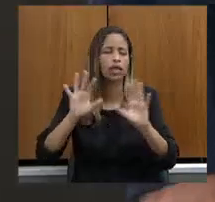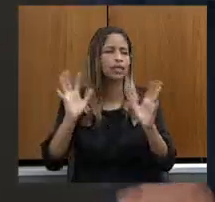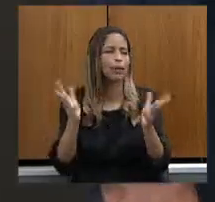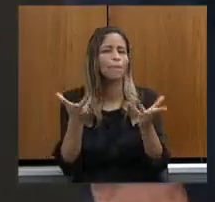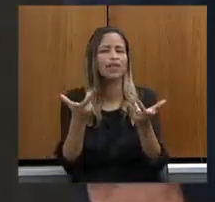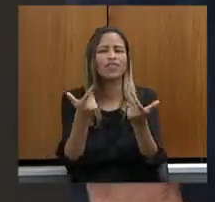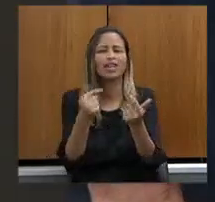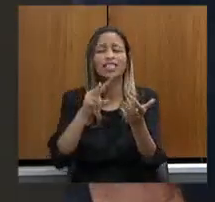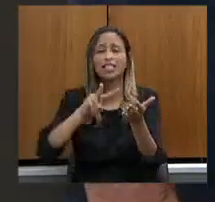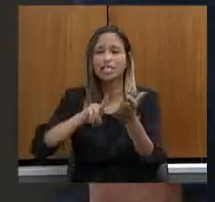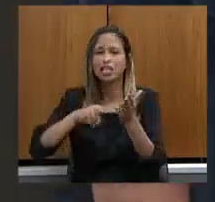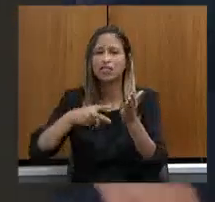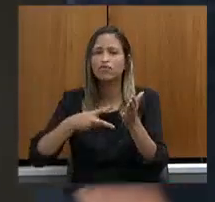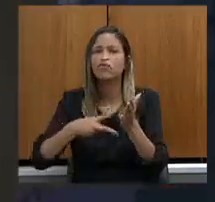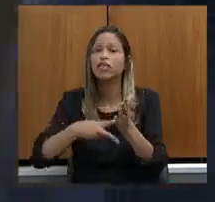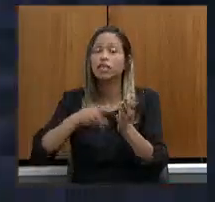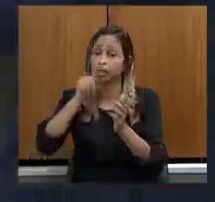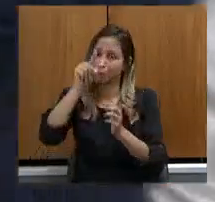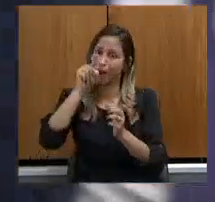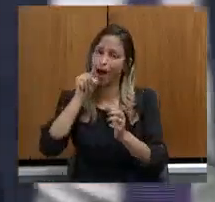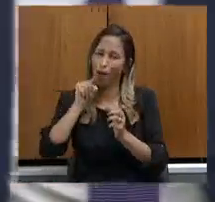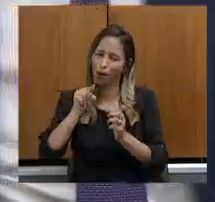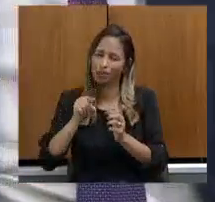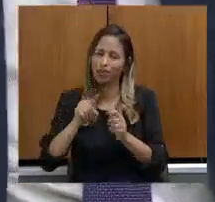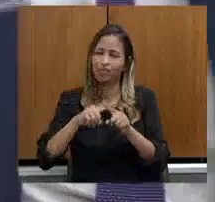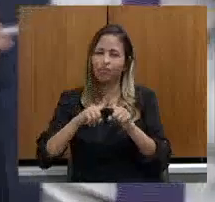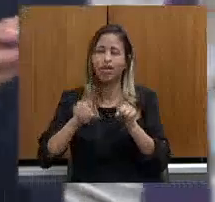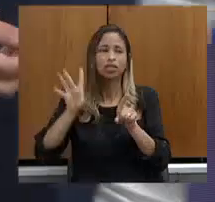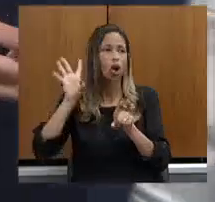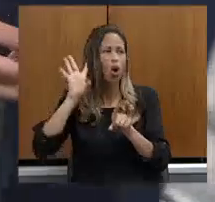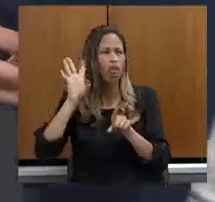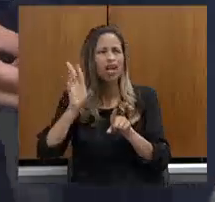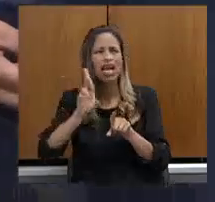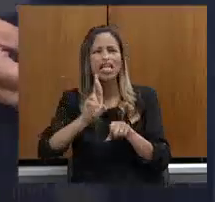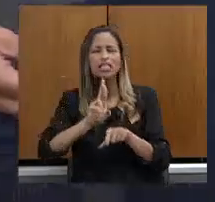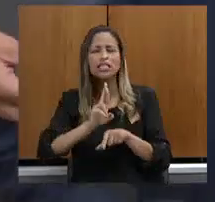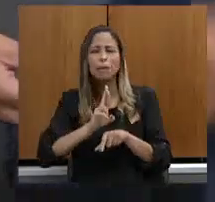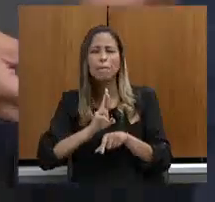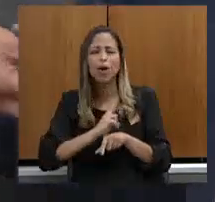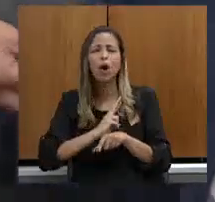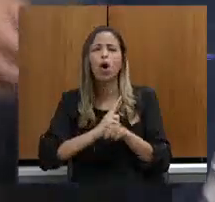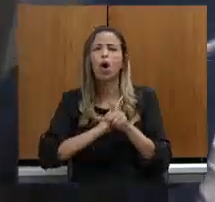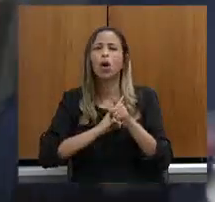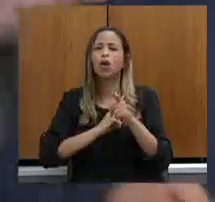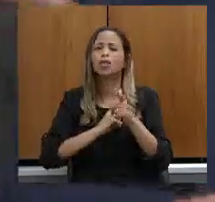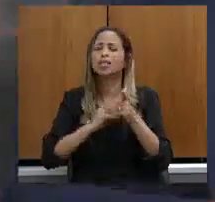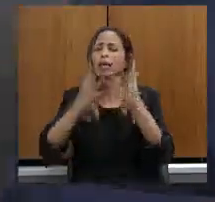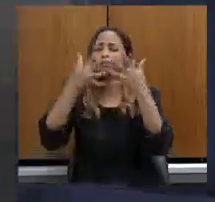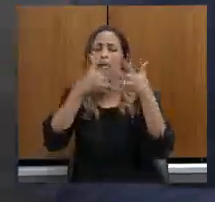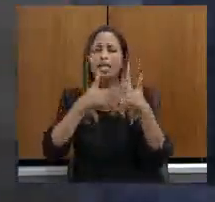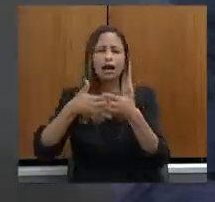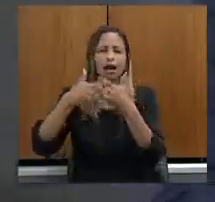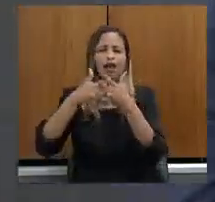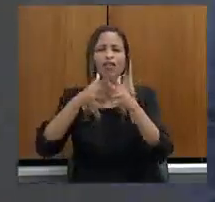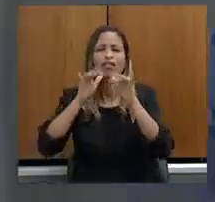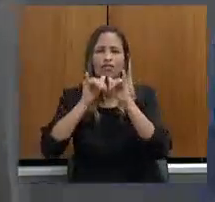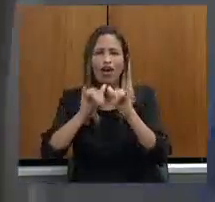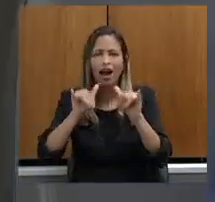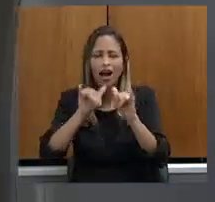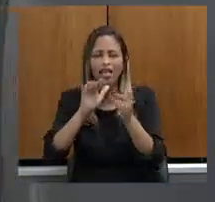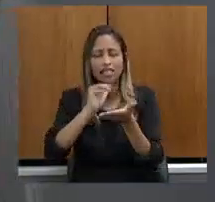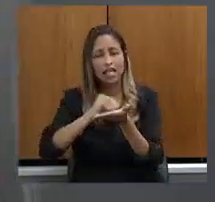significa que a gente tá pautando né E aí a gente ouve respostas no sentido da disputa da narrativa ouvido